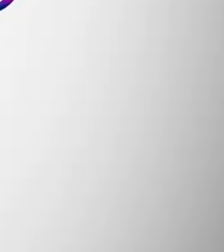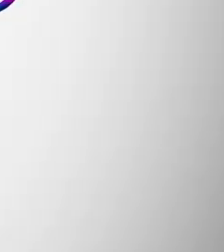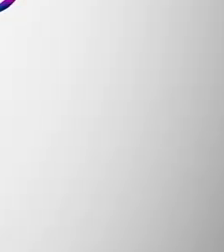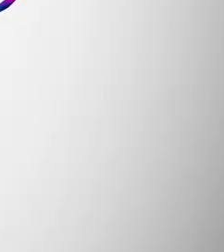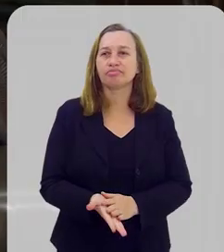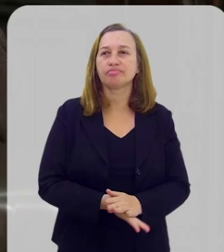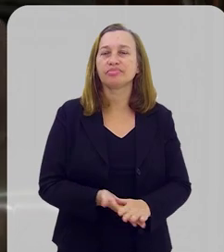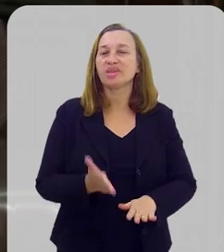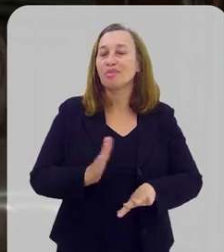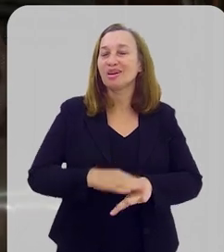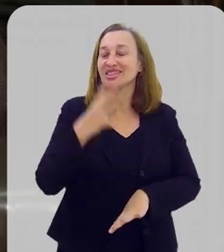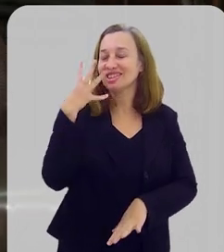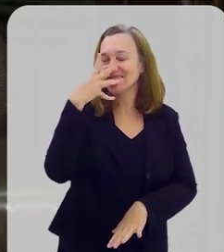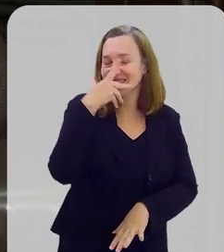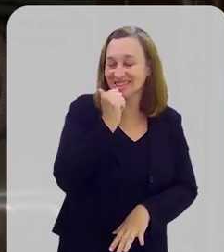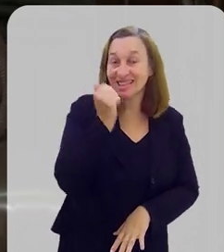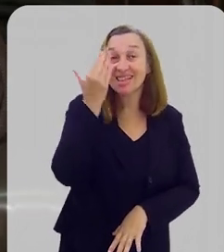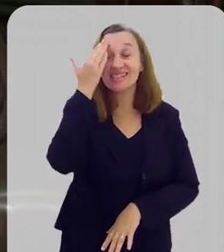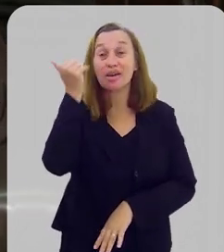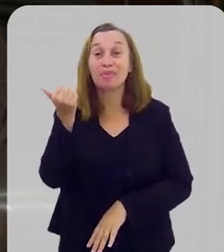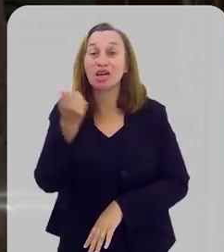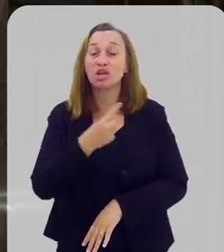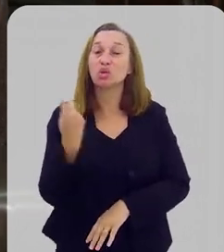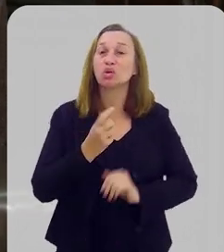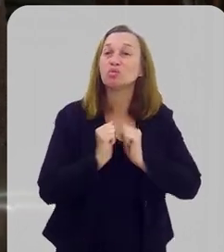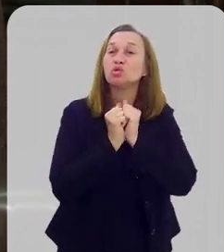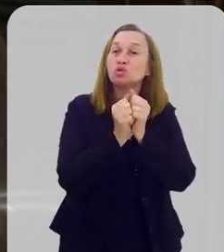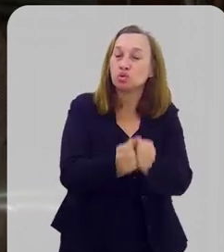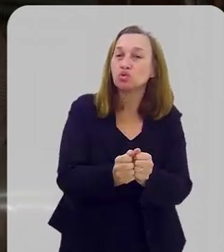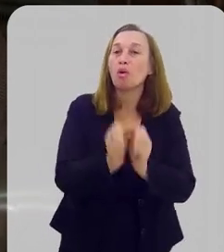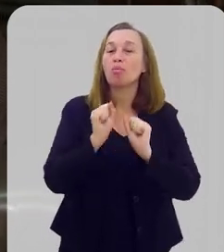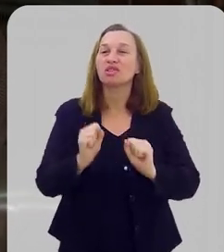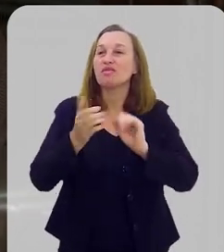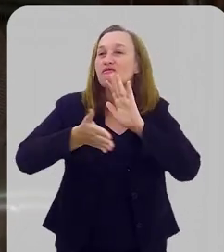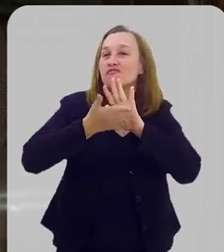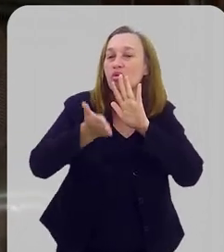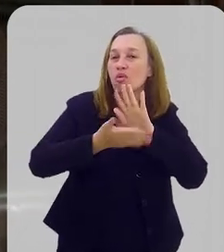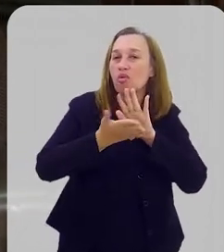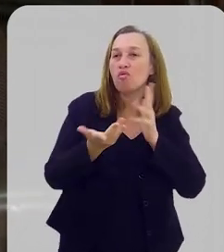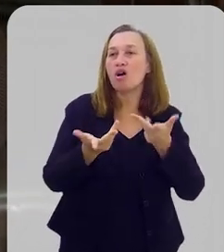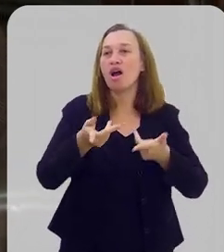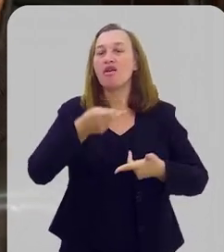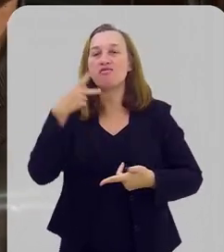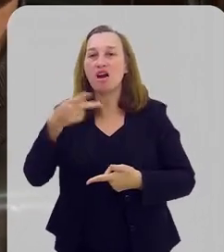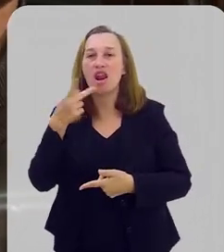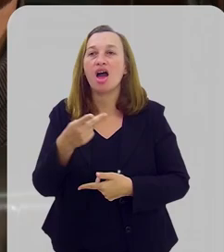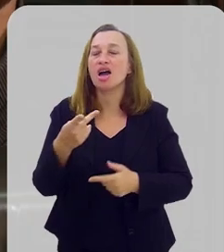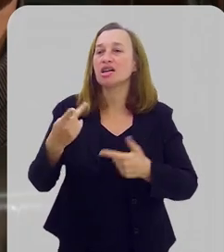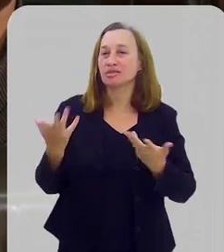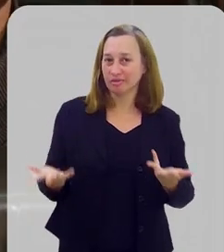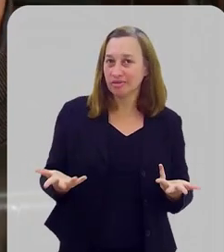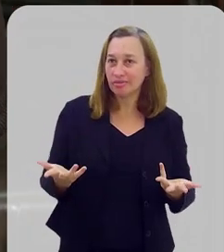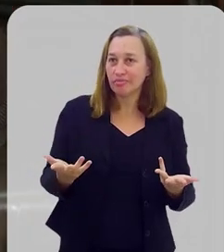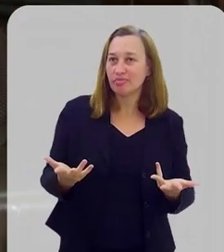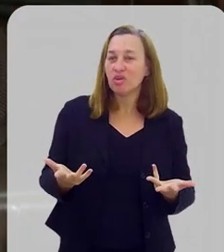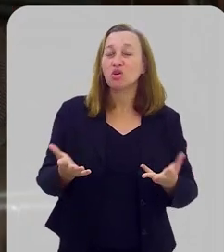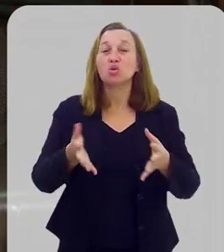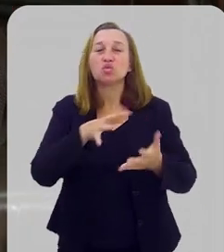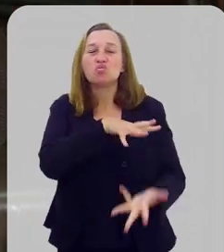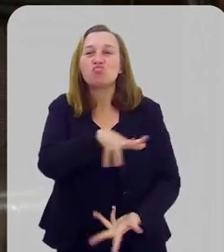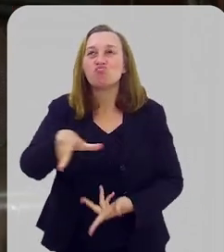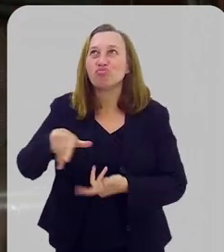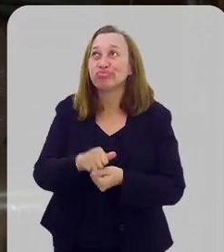chegando coisa mais linda do mundo é saber que estamos juntos e podemos falar de música em um mundo conturbado